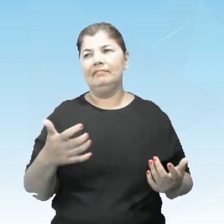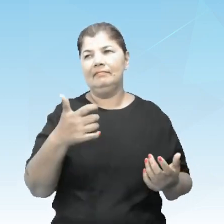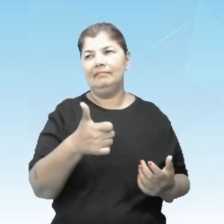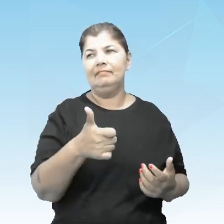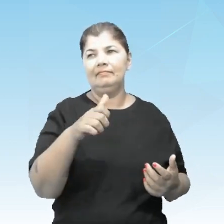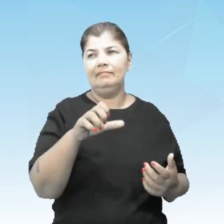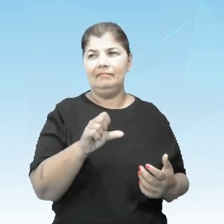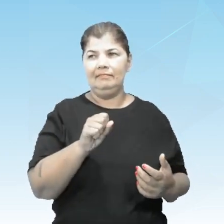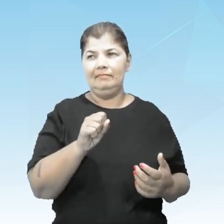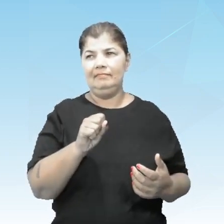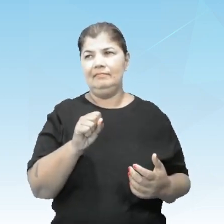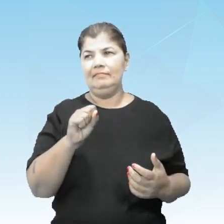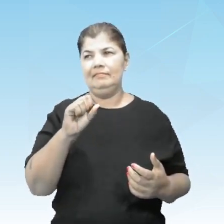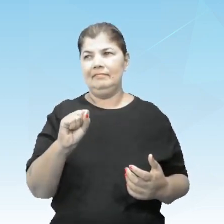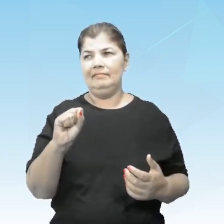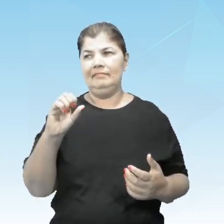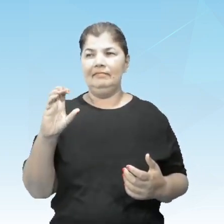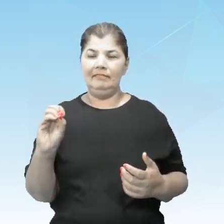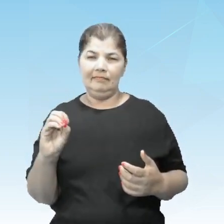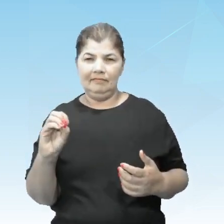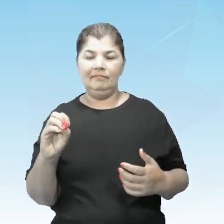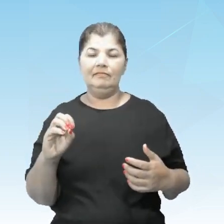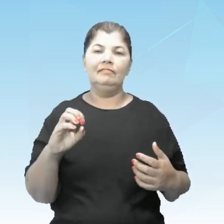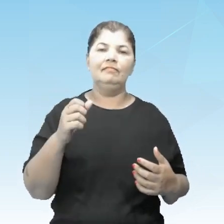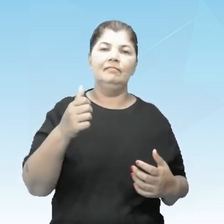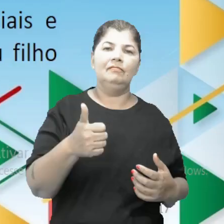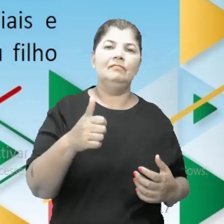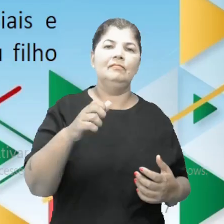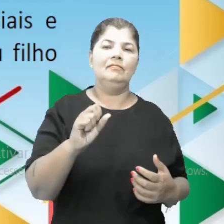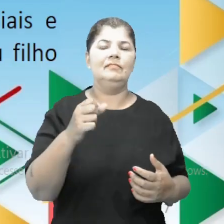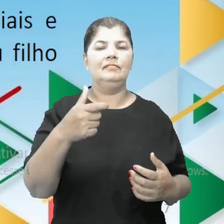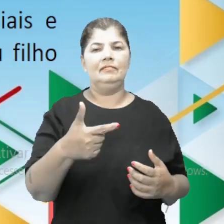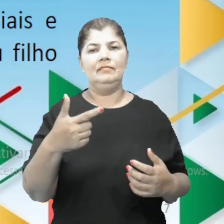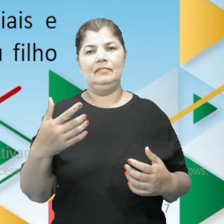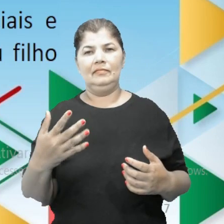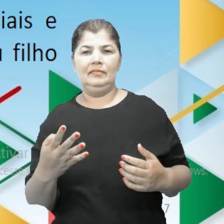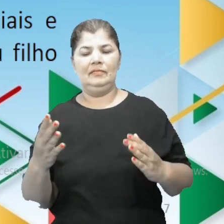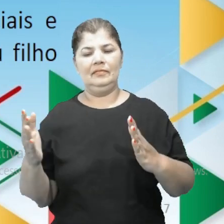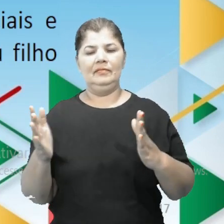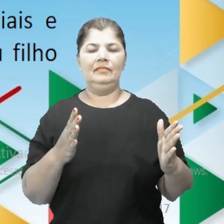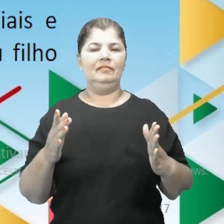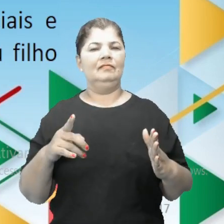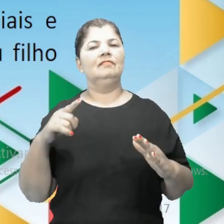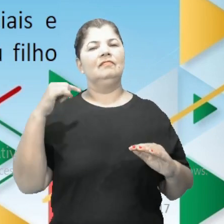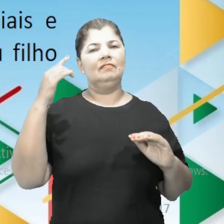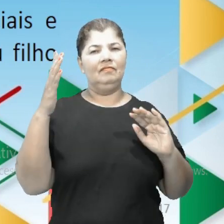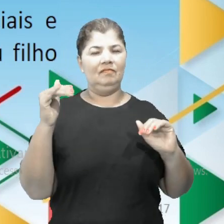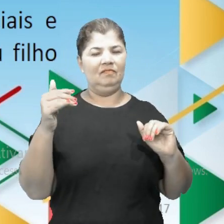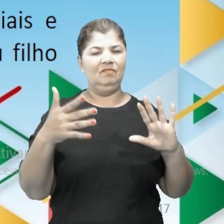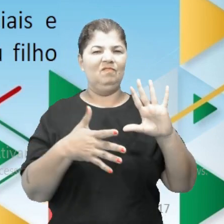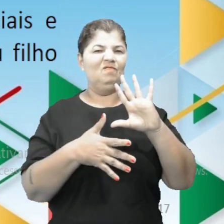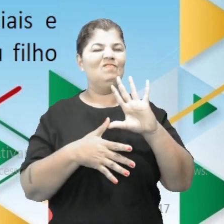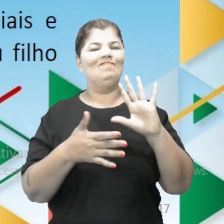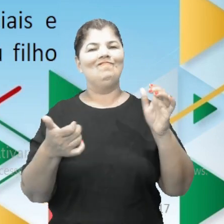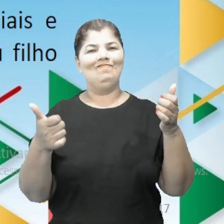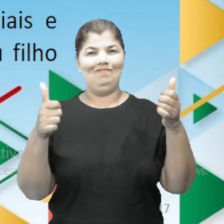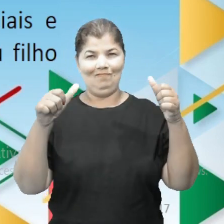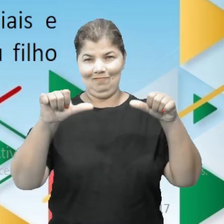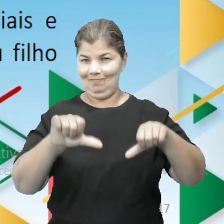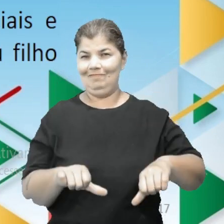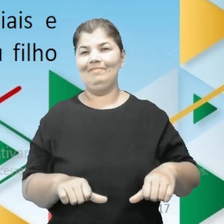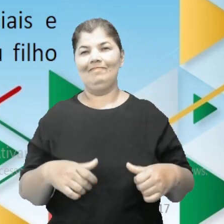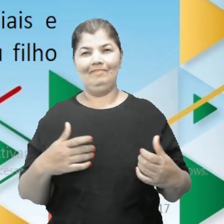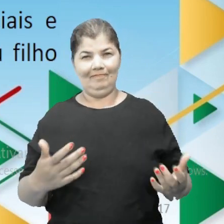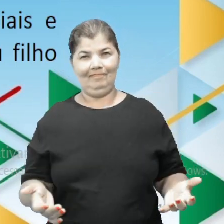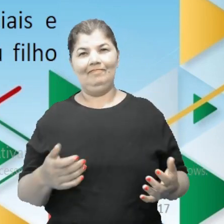1808 e 1824, um tempo relativamente curto, o Império Espanhol na América desmoronou.